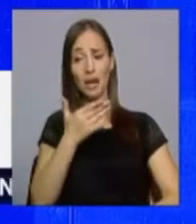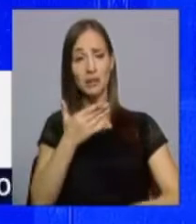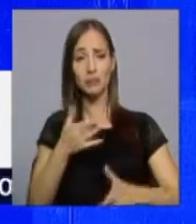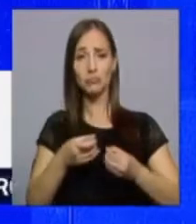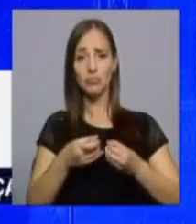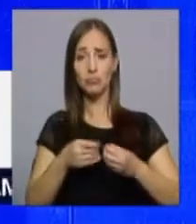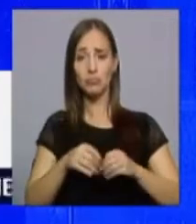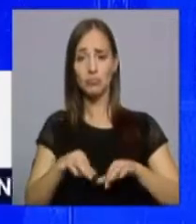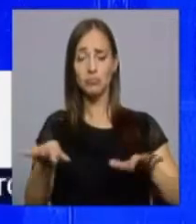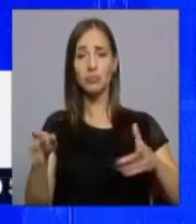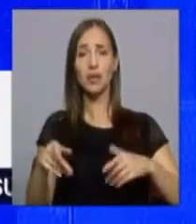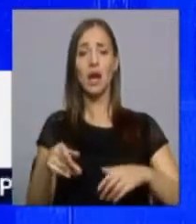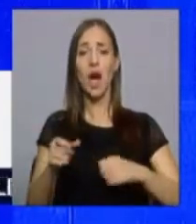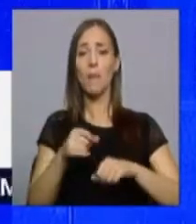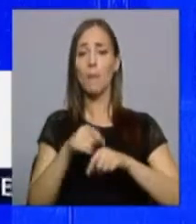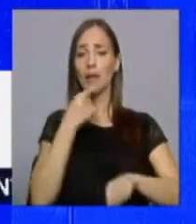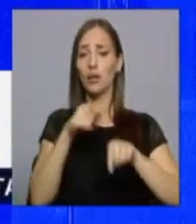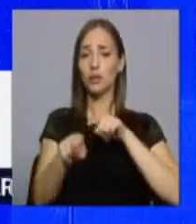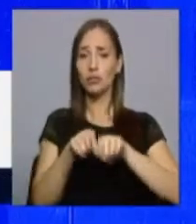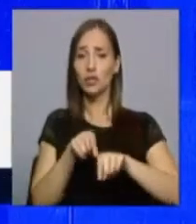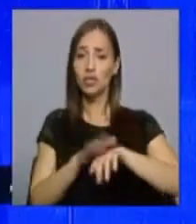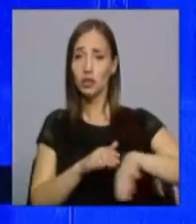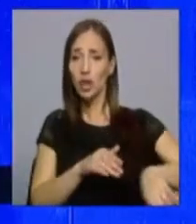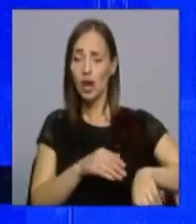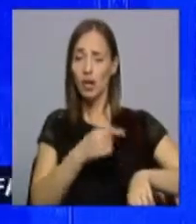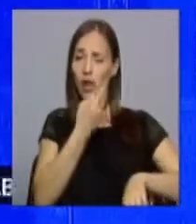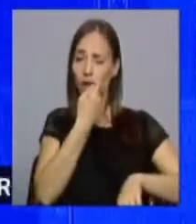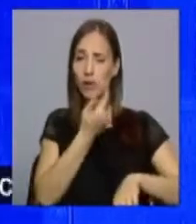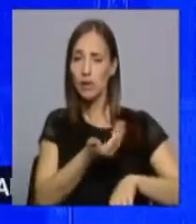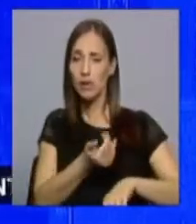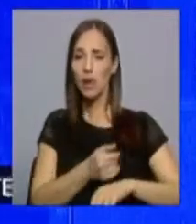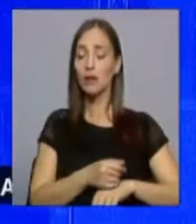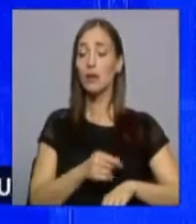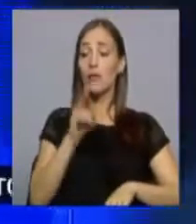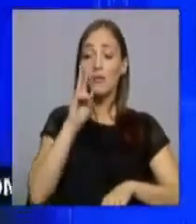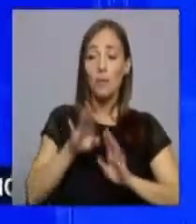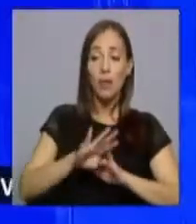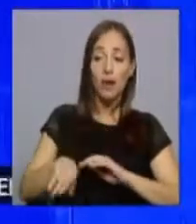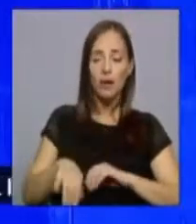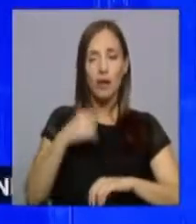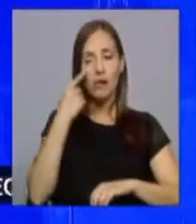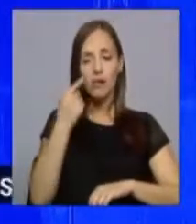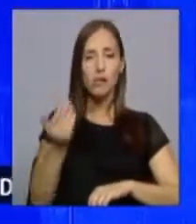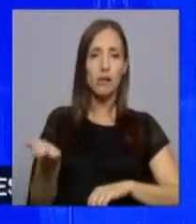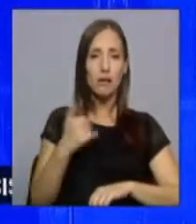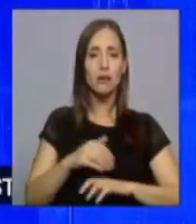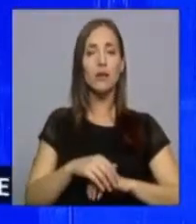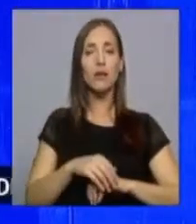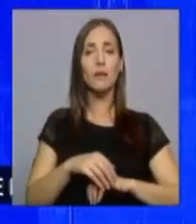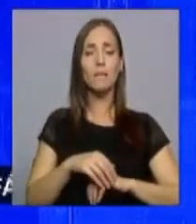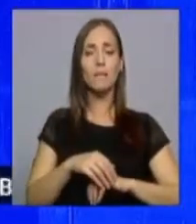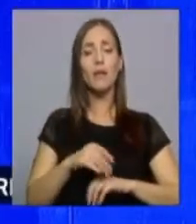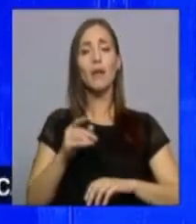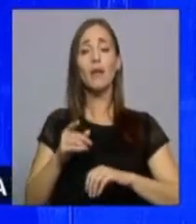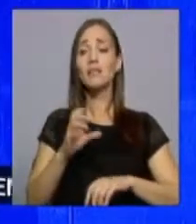Quando há partidos que olham para a esquerda e pisca-piscam, olham para a direita e pisca-piscam, e que da parte